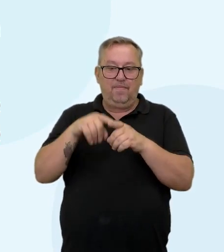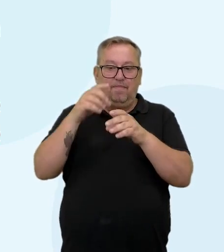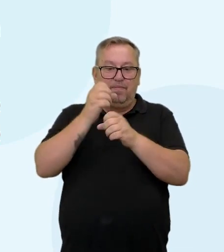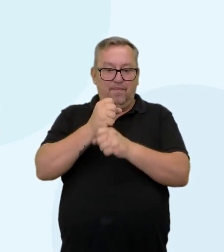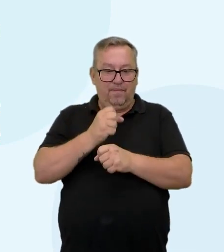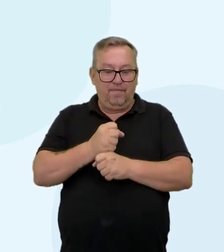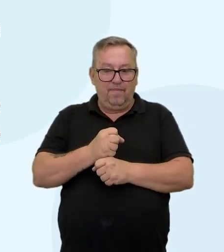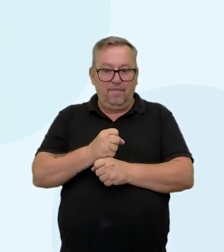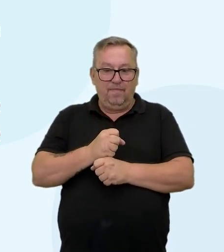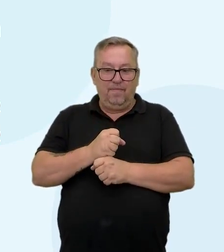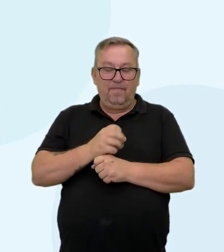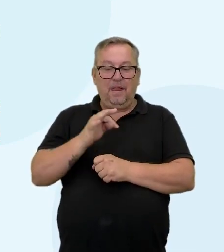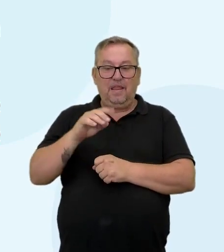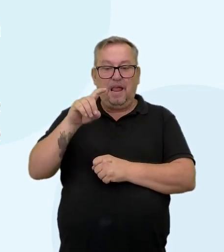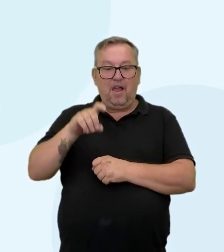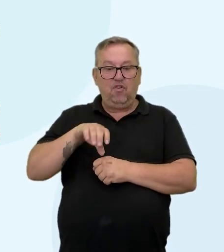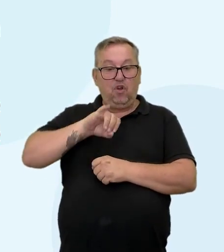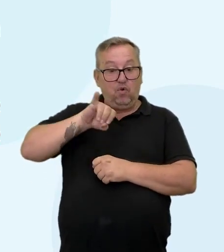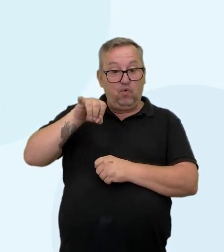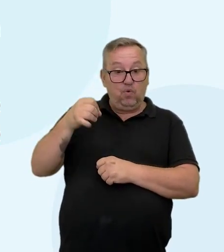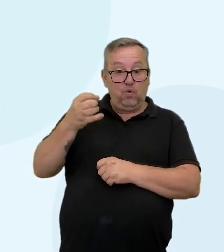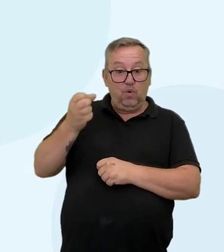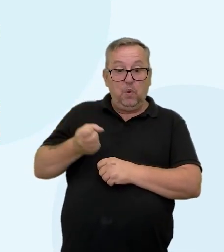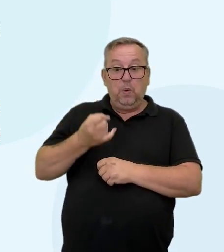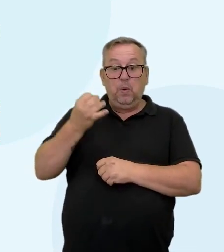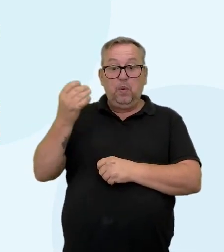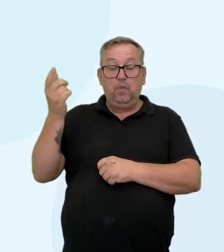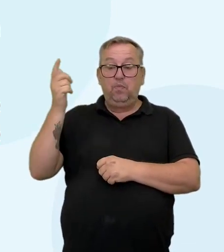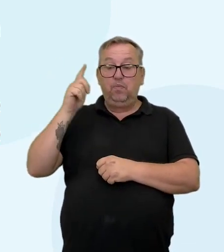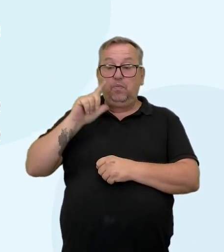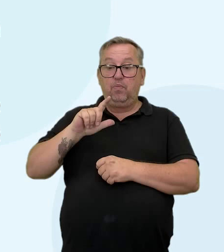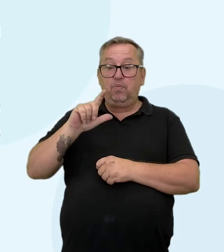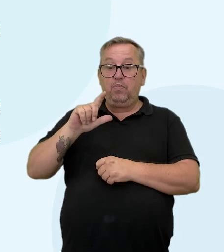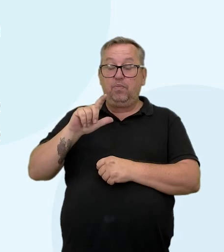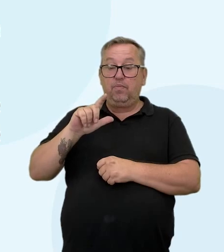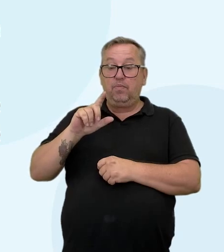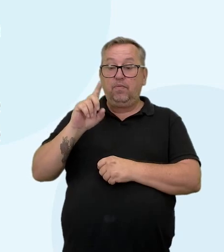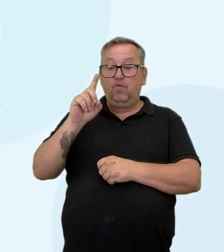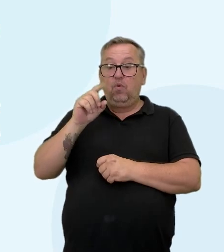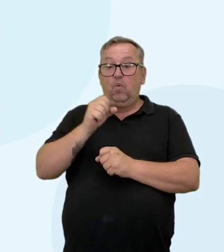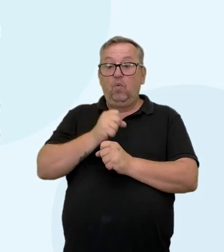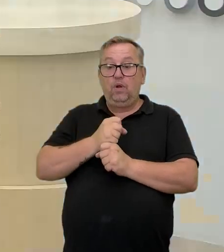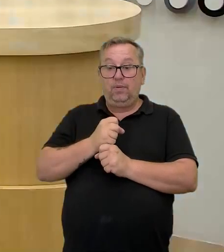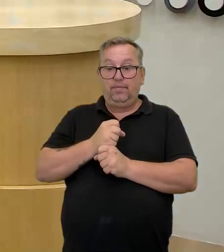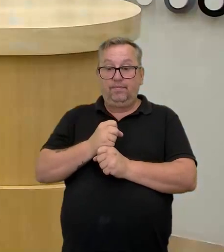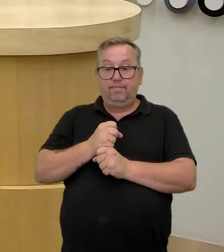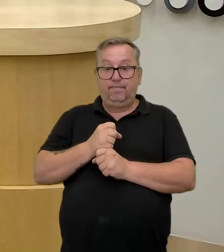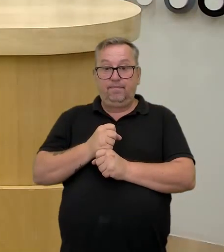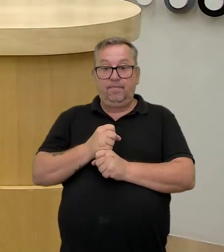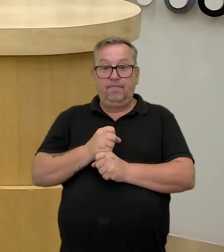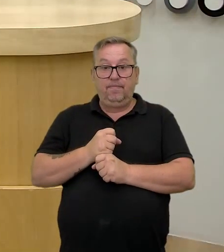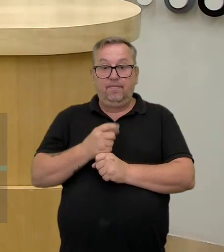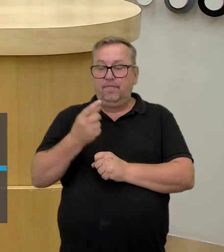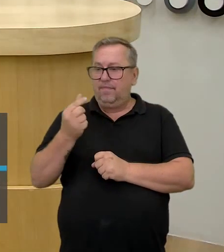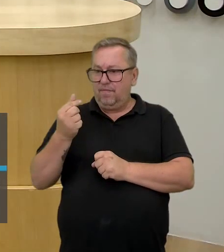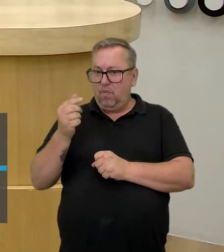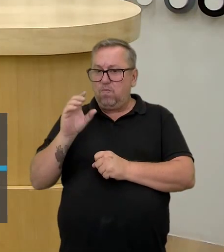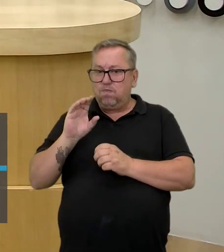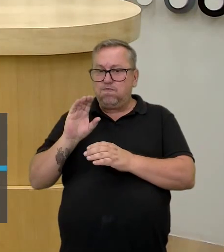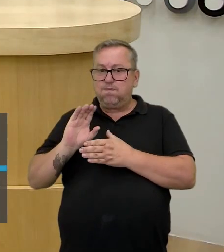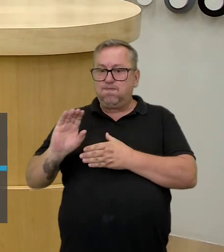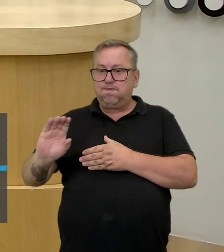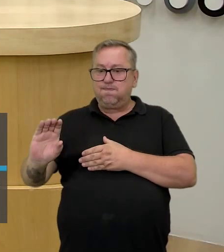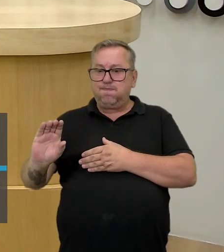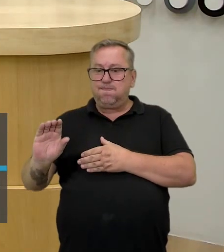da previsão da taxa de juros, quanto teria depois de um ano. Aí pegou um capital, colocou lá na